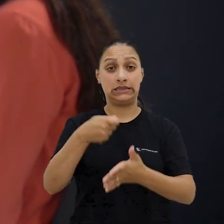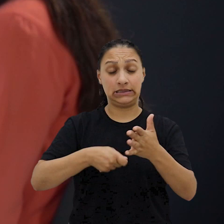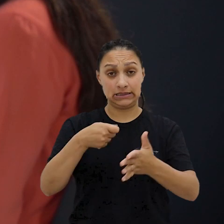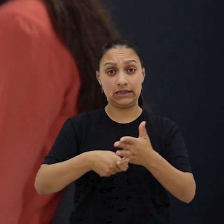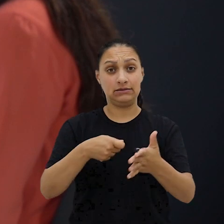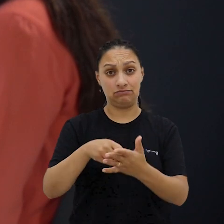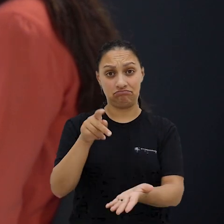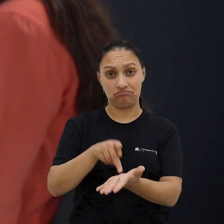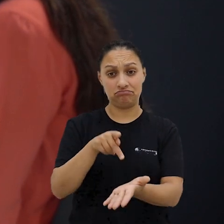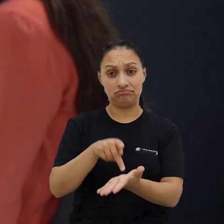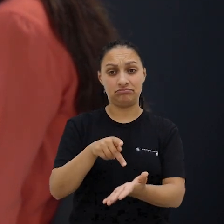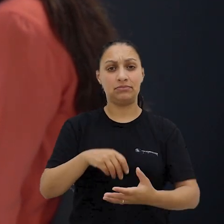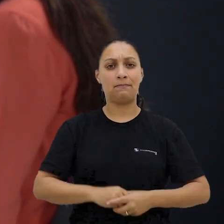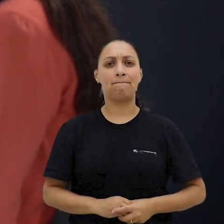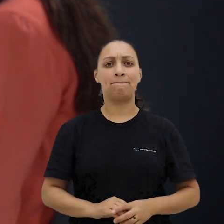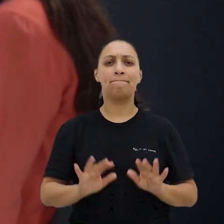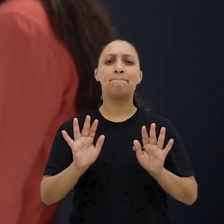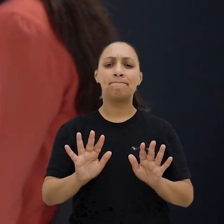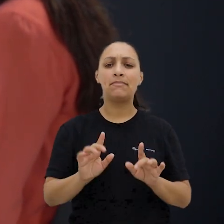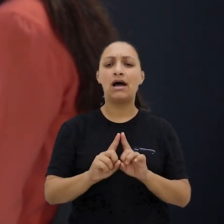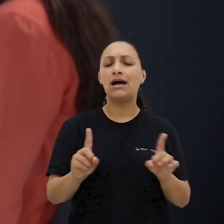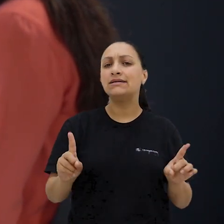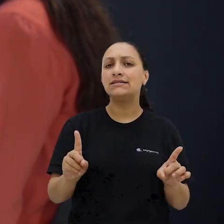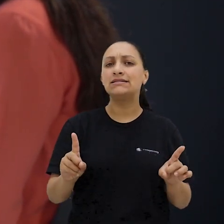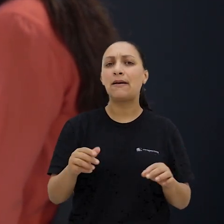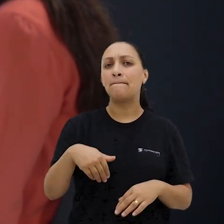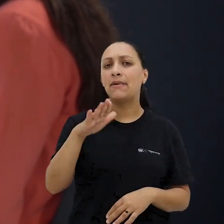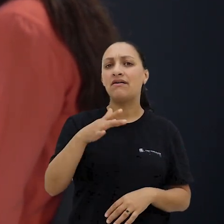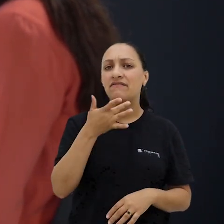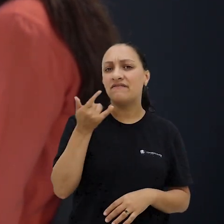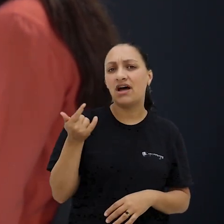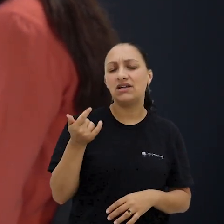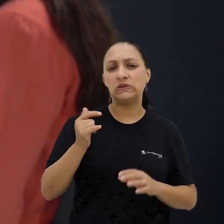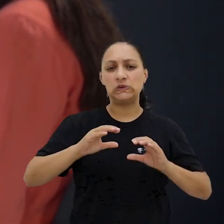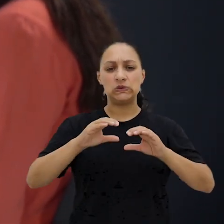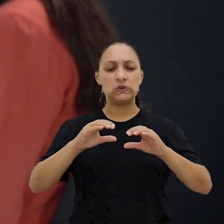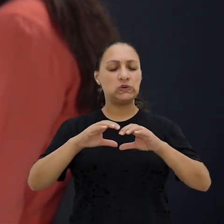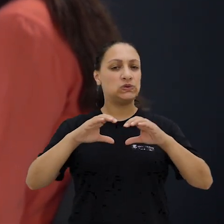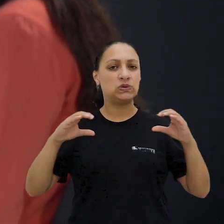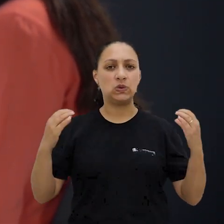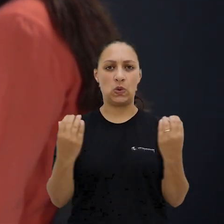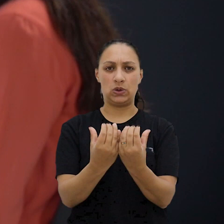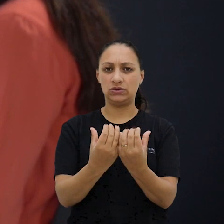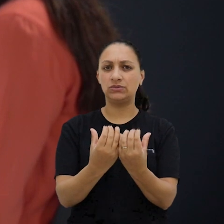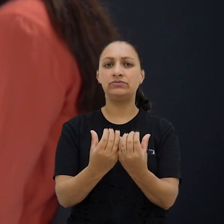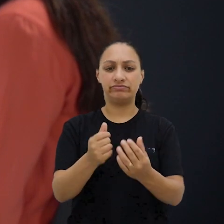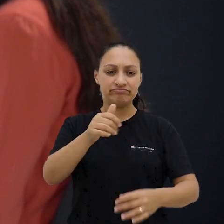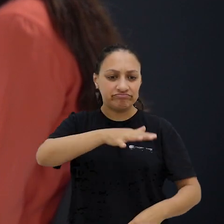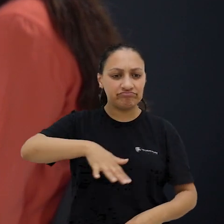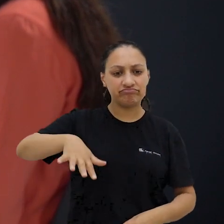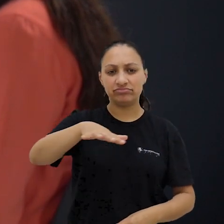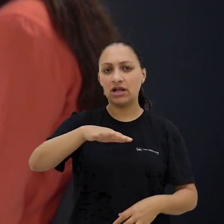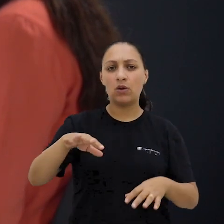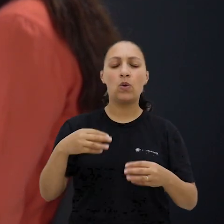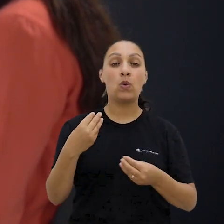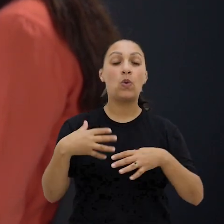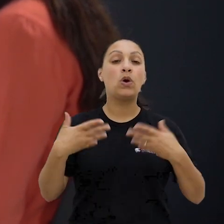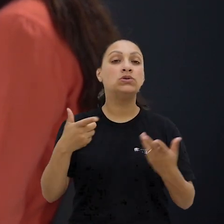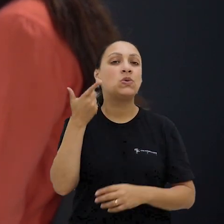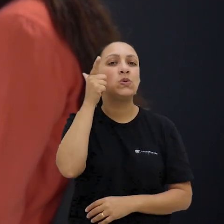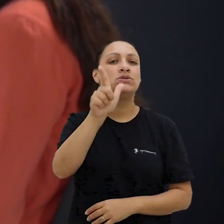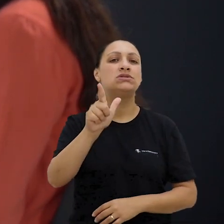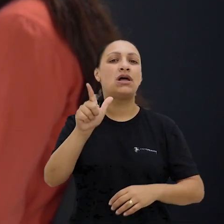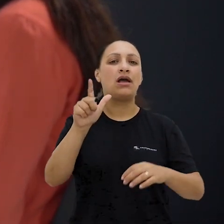tenta realmente fazer muita coisa sozinho. Mas a gente vê que é muito mais fácil no coletivo. Então, quando tu consegue comunicar, né?